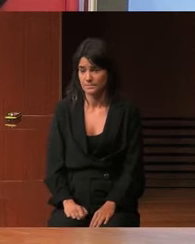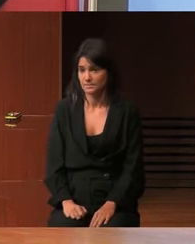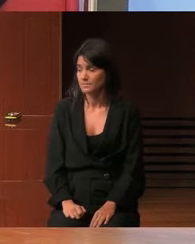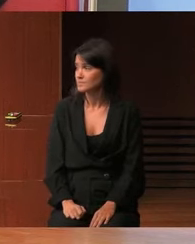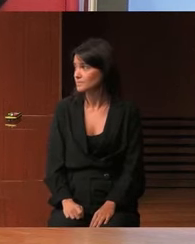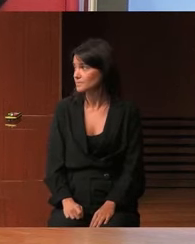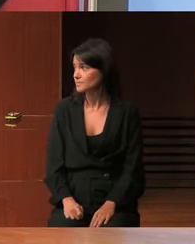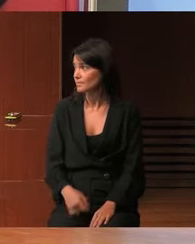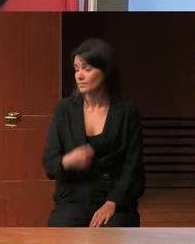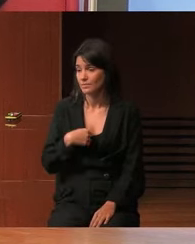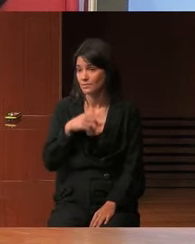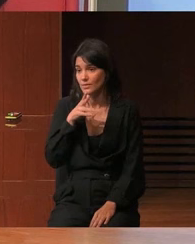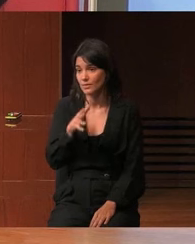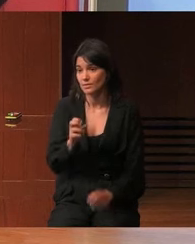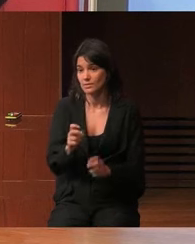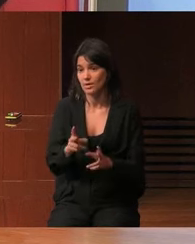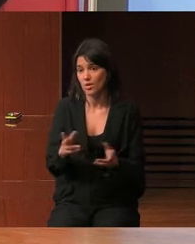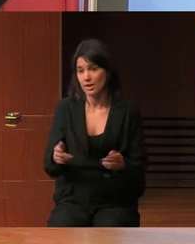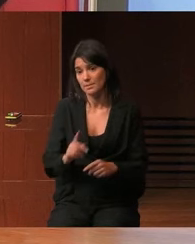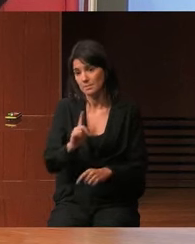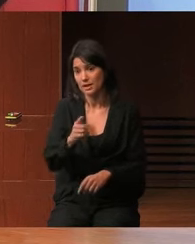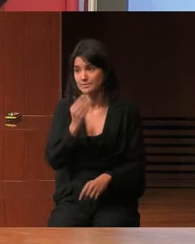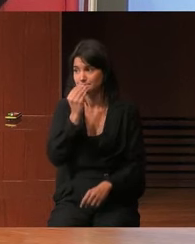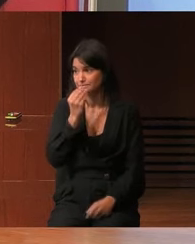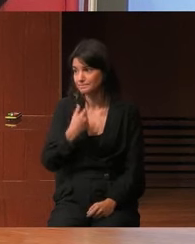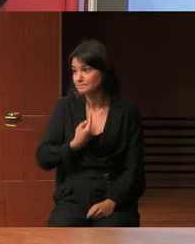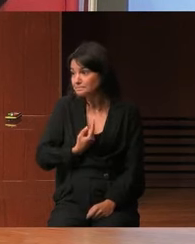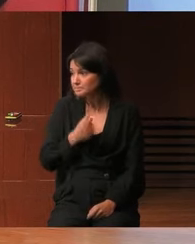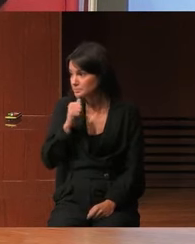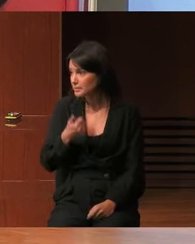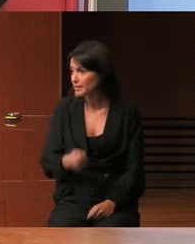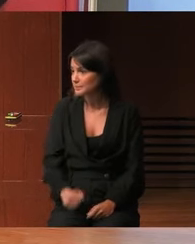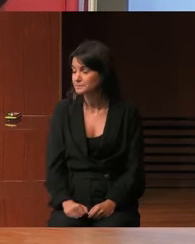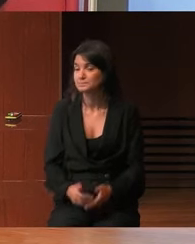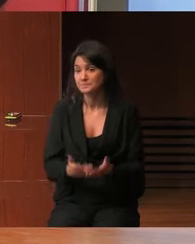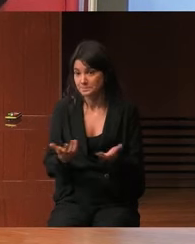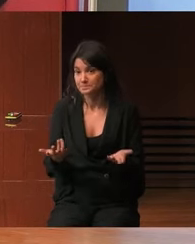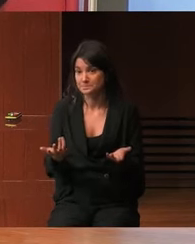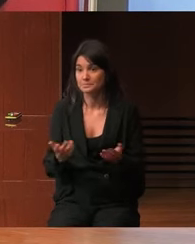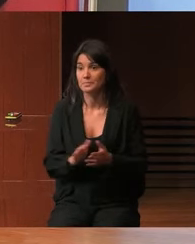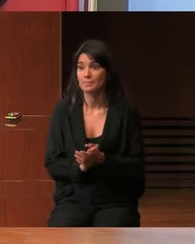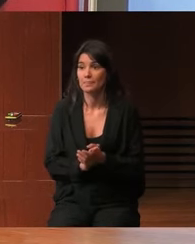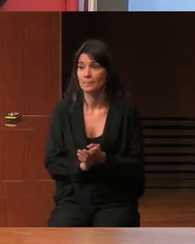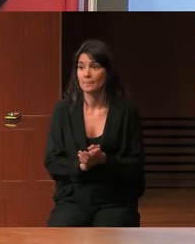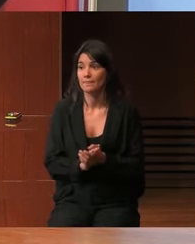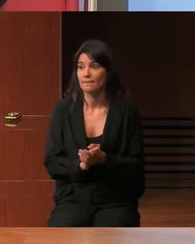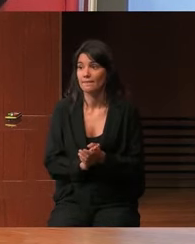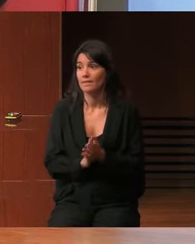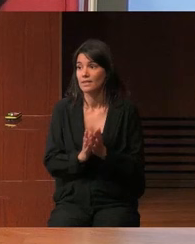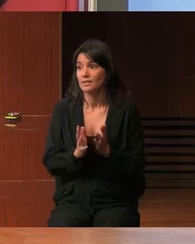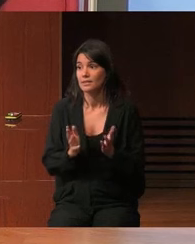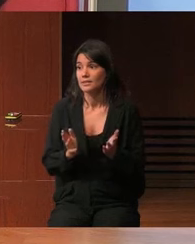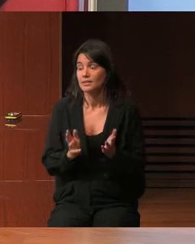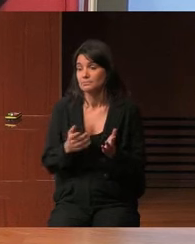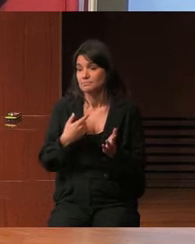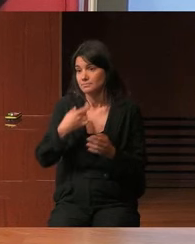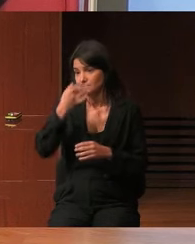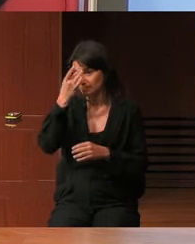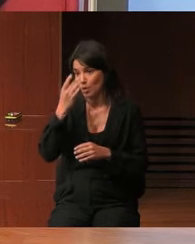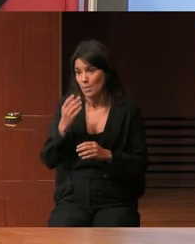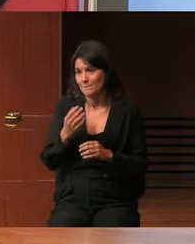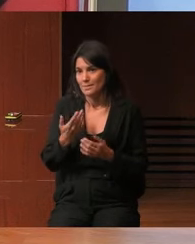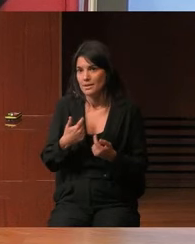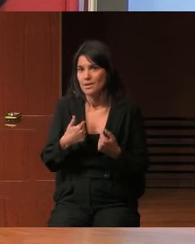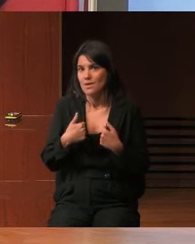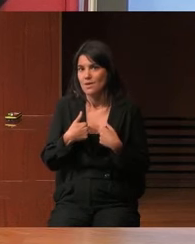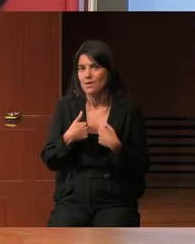E eu disse, cá para mim, perdeste uma boa ocasião, está calado. Não é? Portanto, não tenho opinião fechada